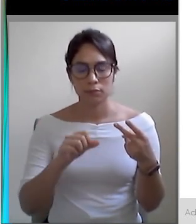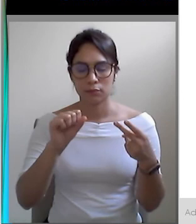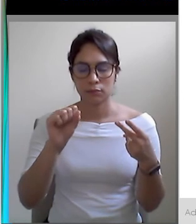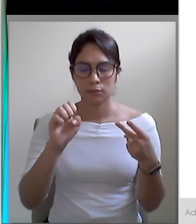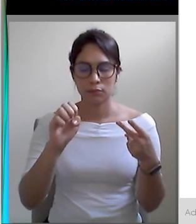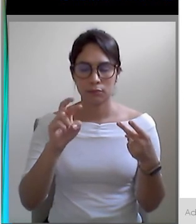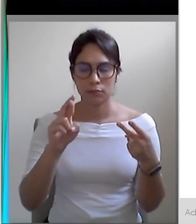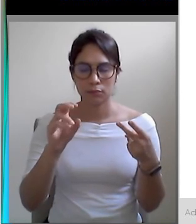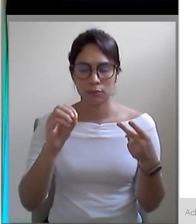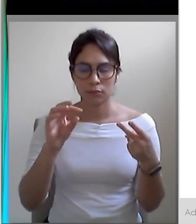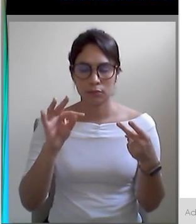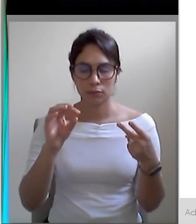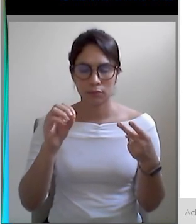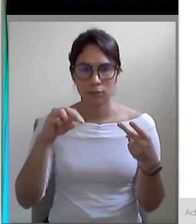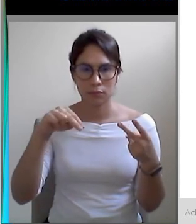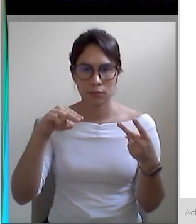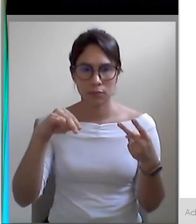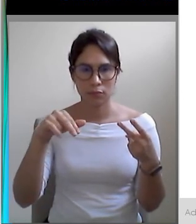ATP,